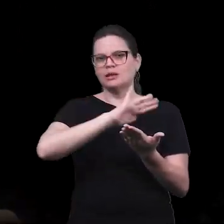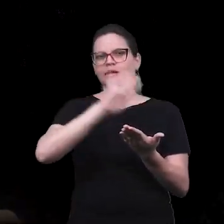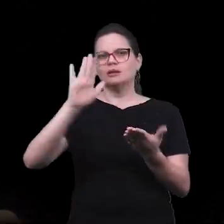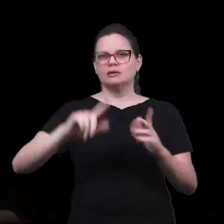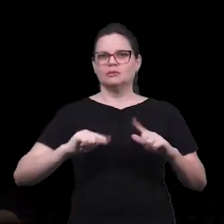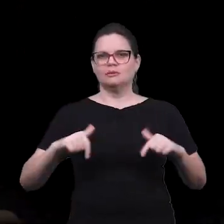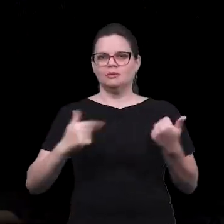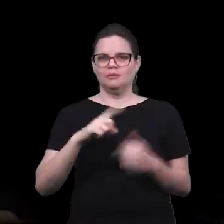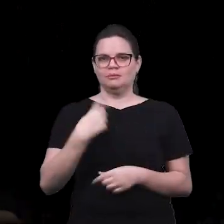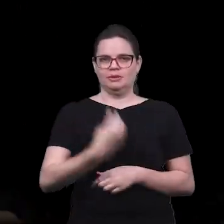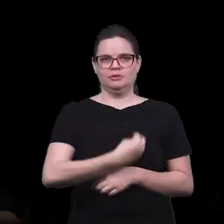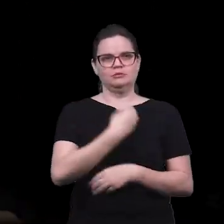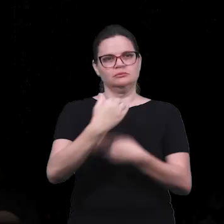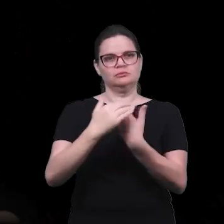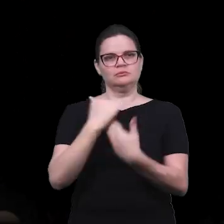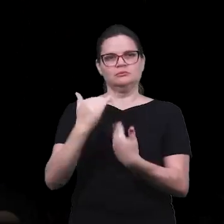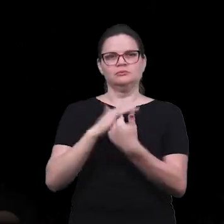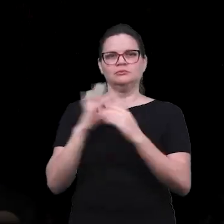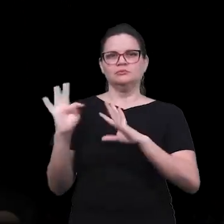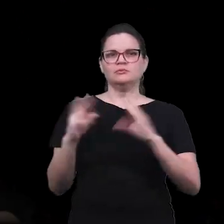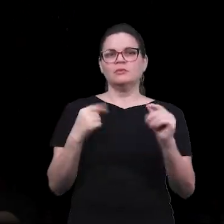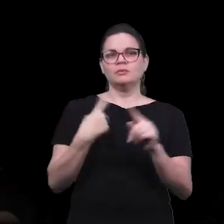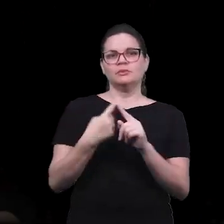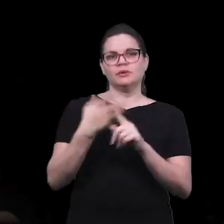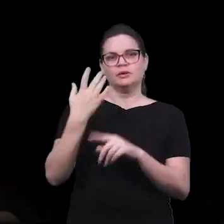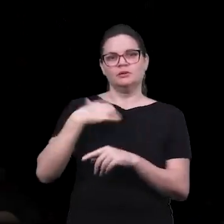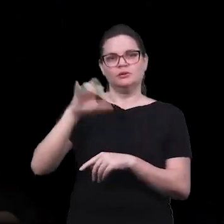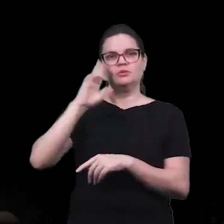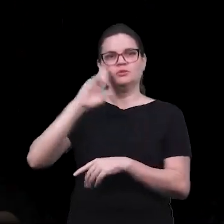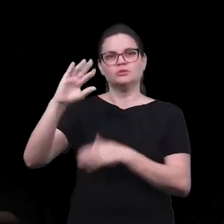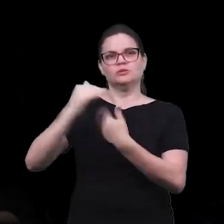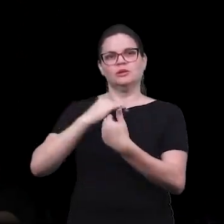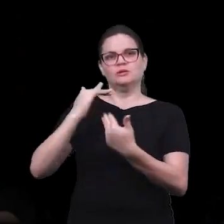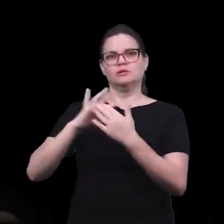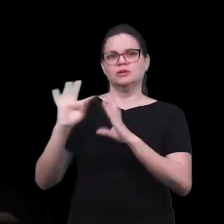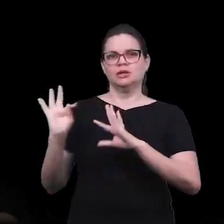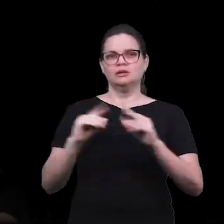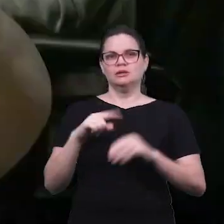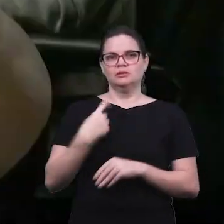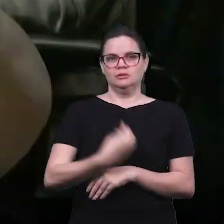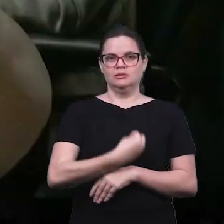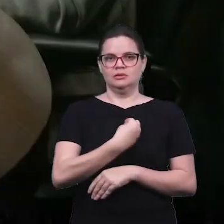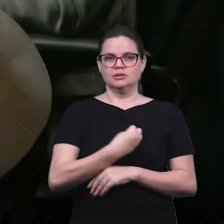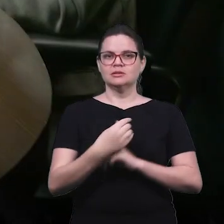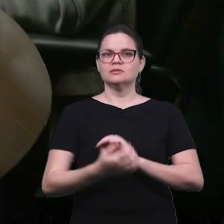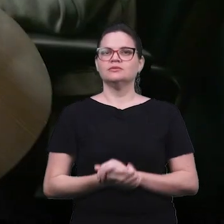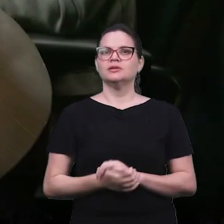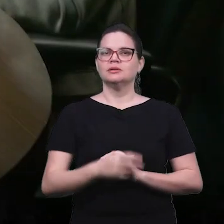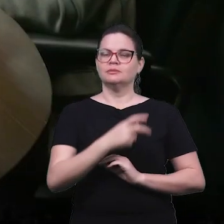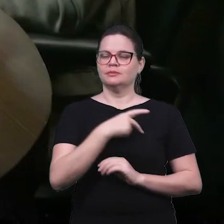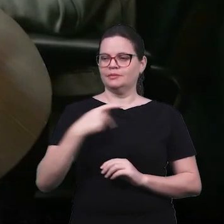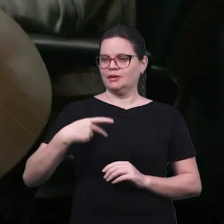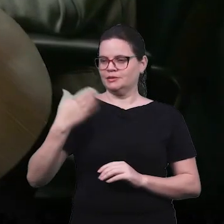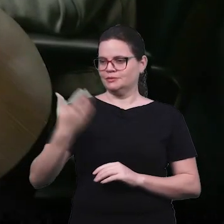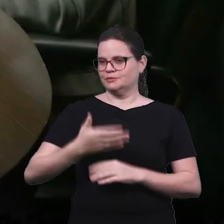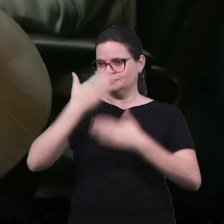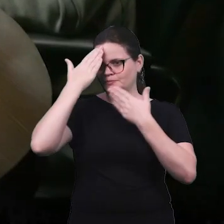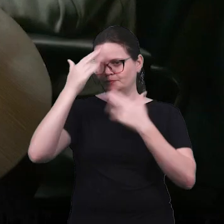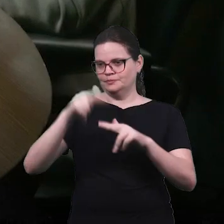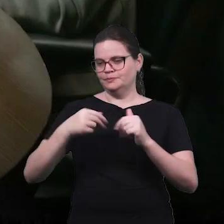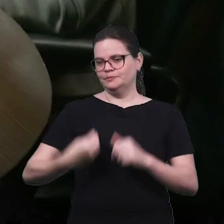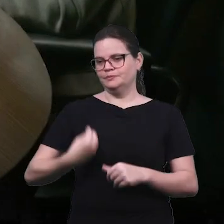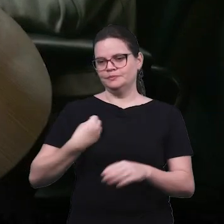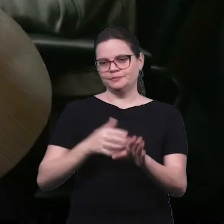como norteador, porque o conselho do Senhor é vida para cada um de nós. Pastor Monferrari, muito obrigado por Amém. estar aqui,